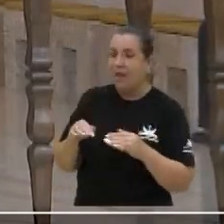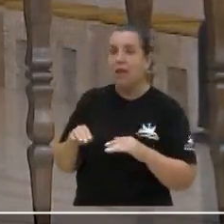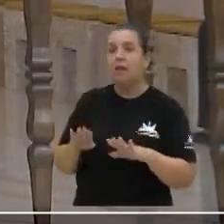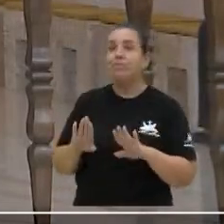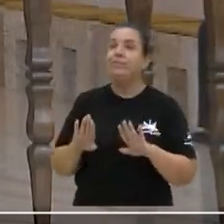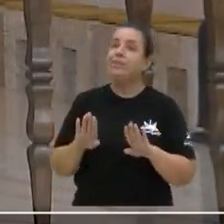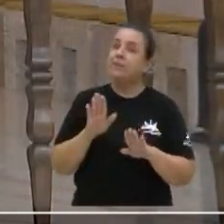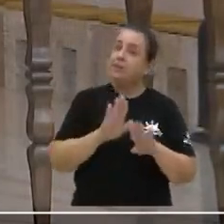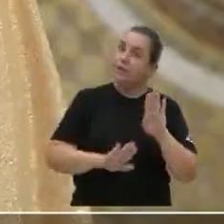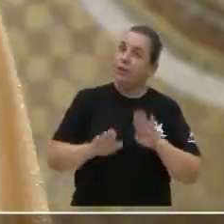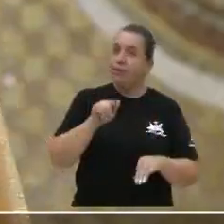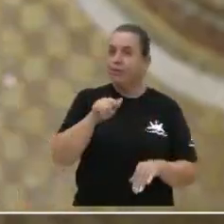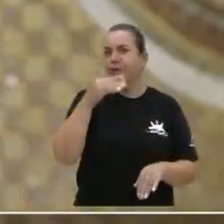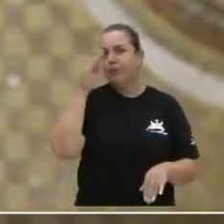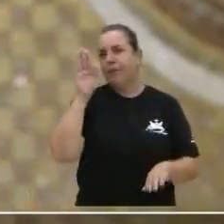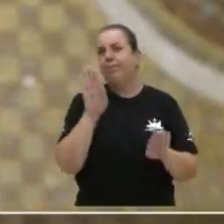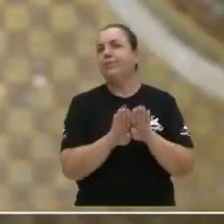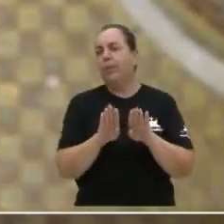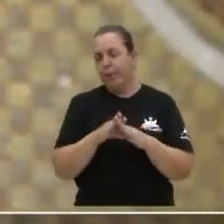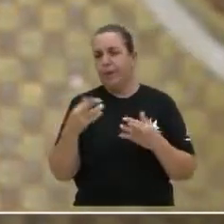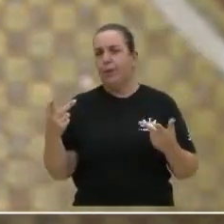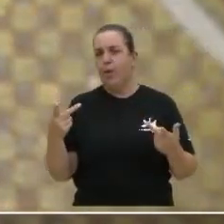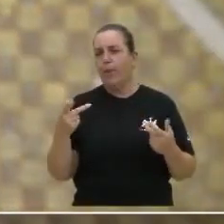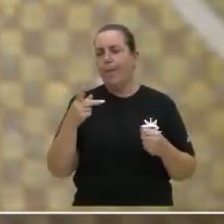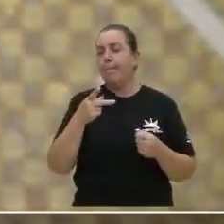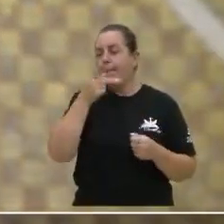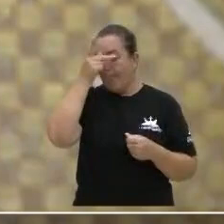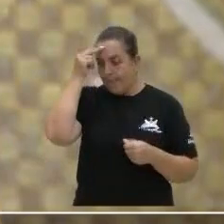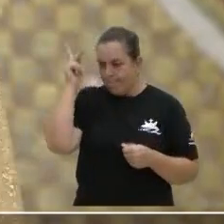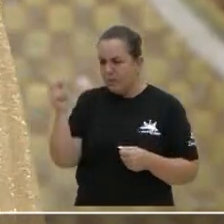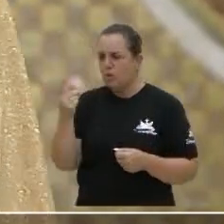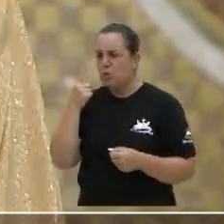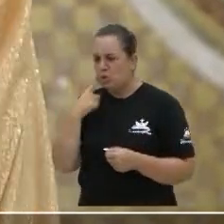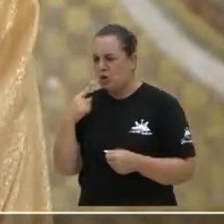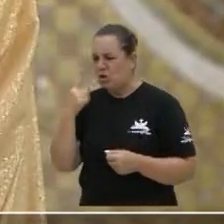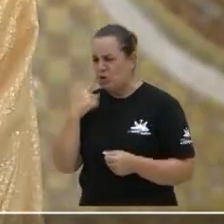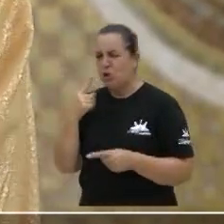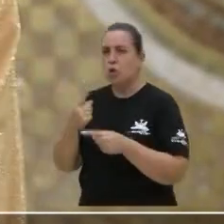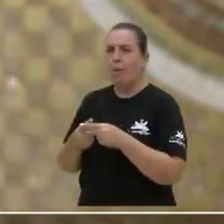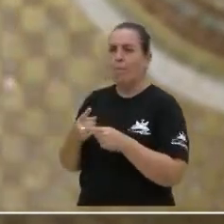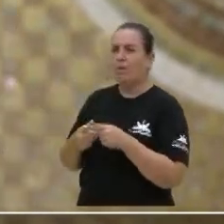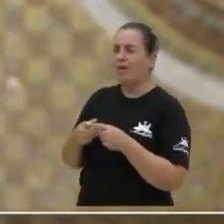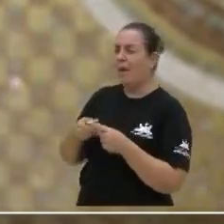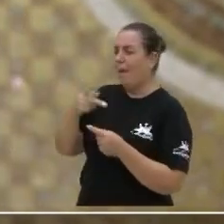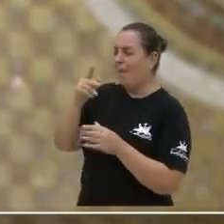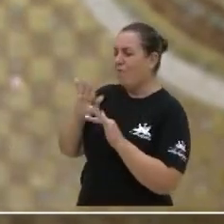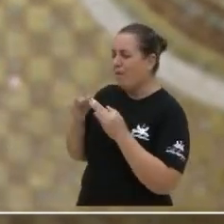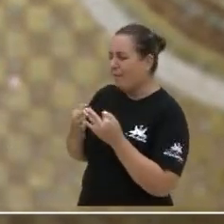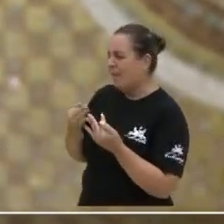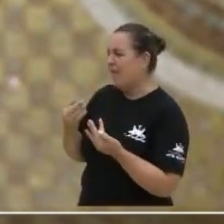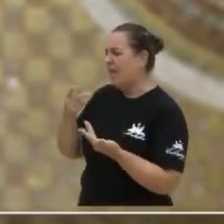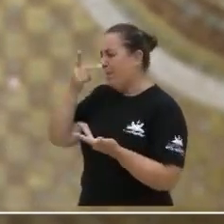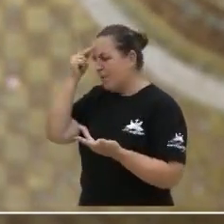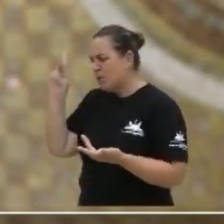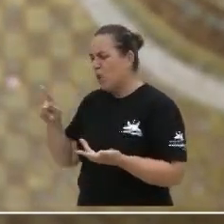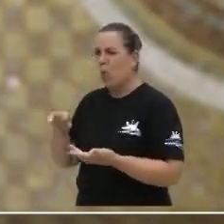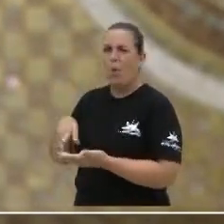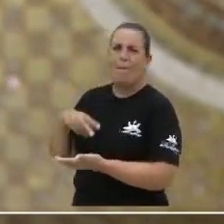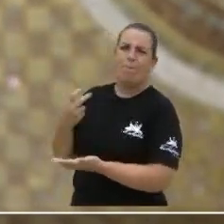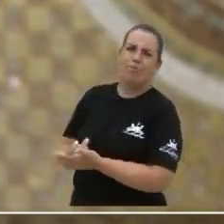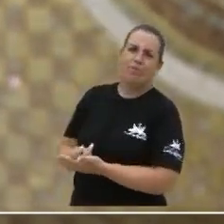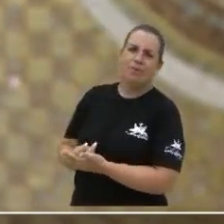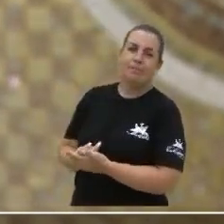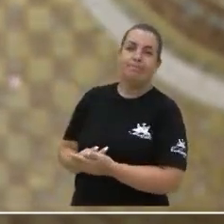passando. Muitos que choram seus mortos, outros que sentem uma tamanha